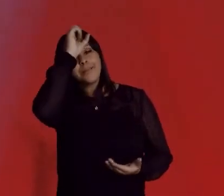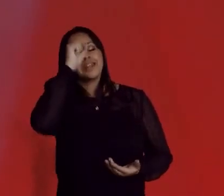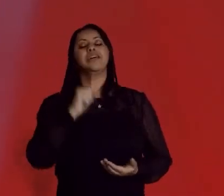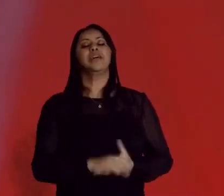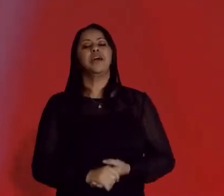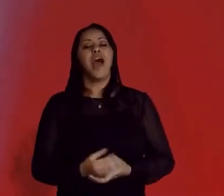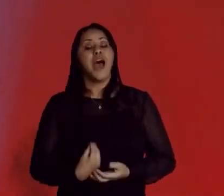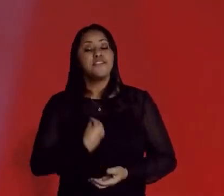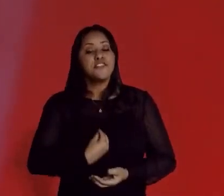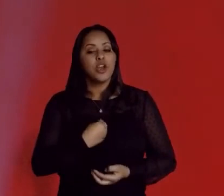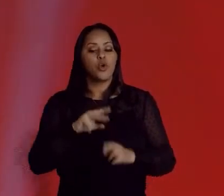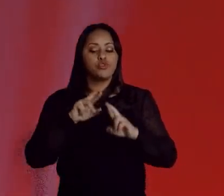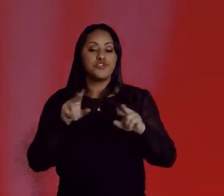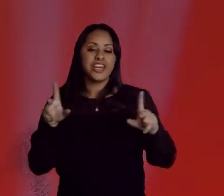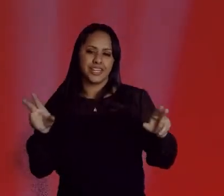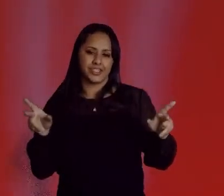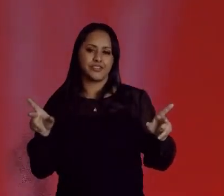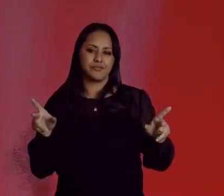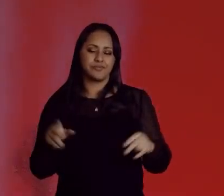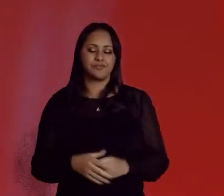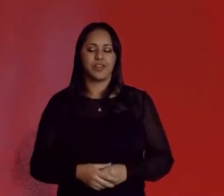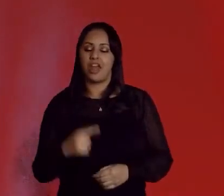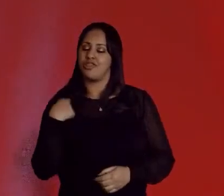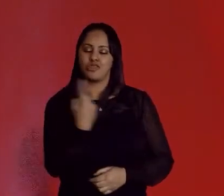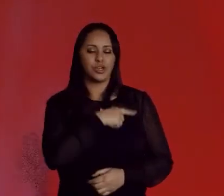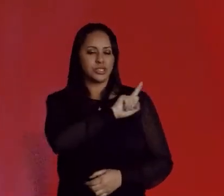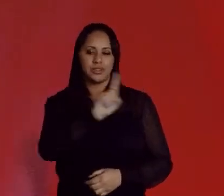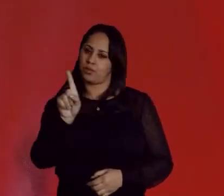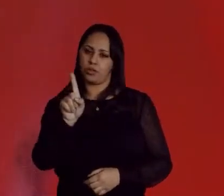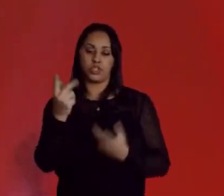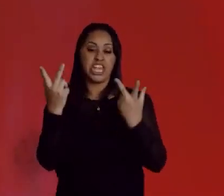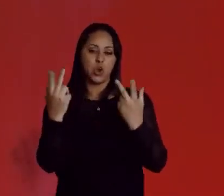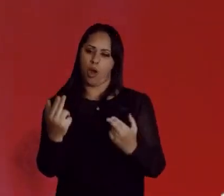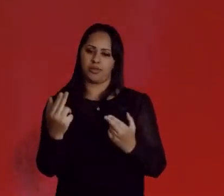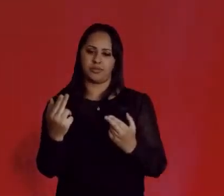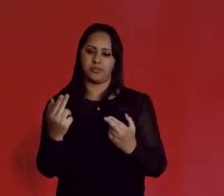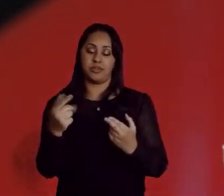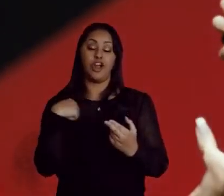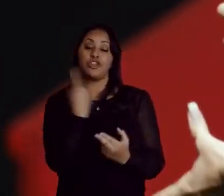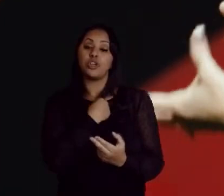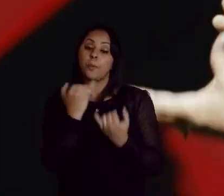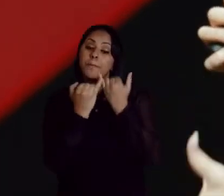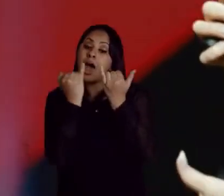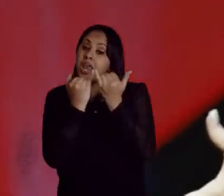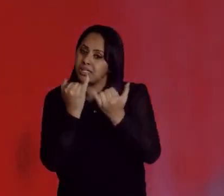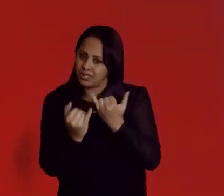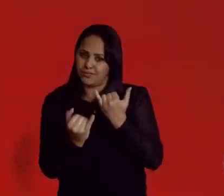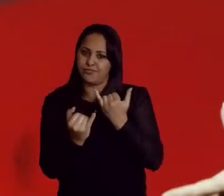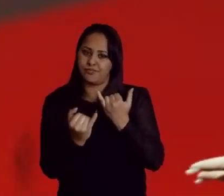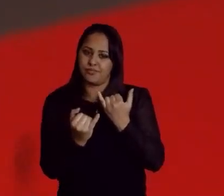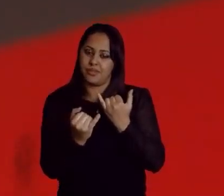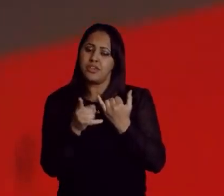as diferenças. Nós não somos iguais, nós somos semelhantes. E isso é